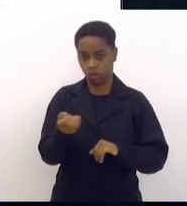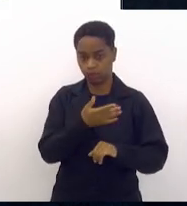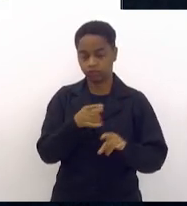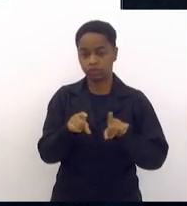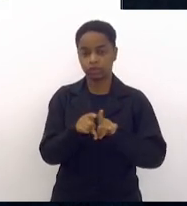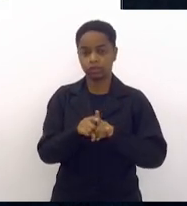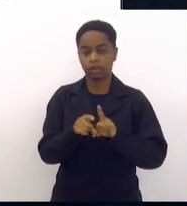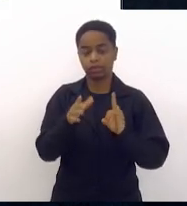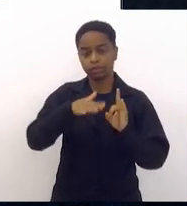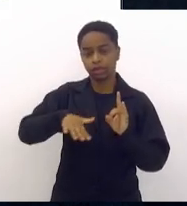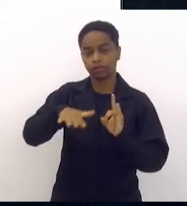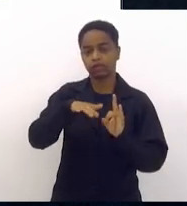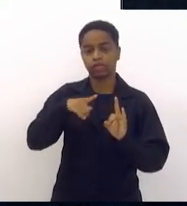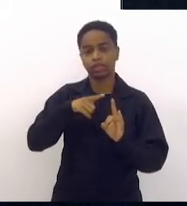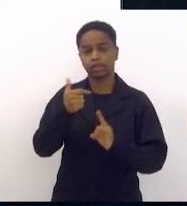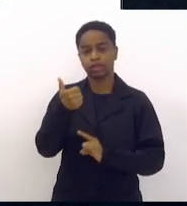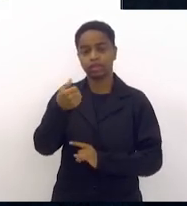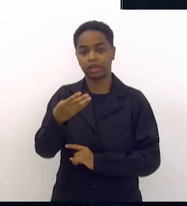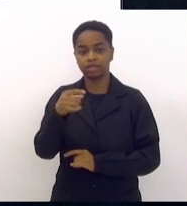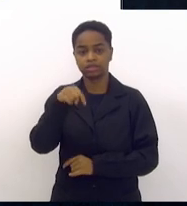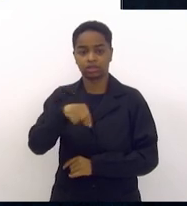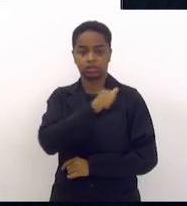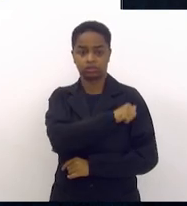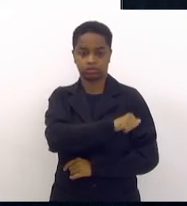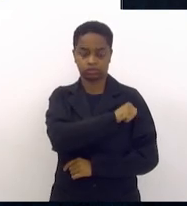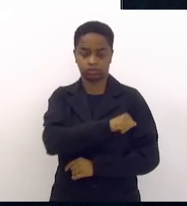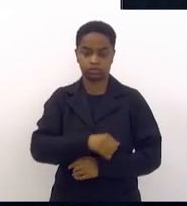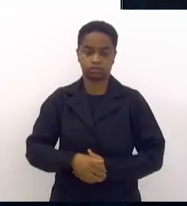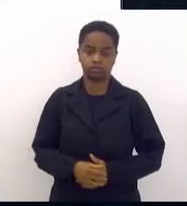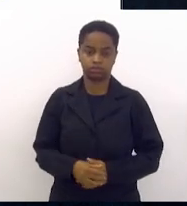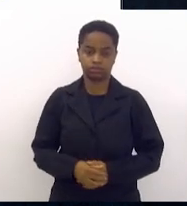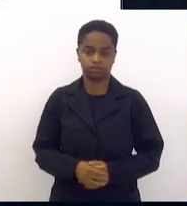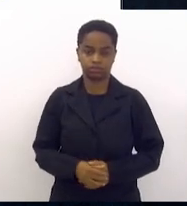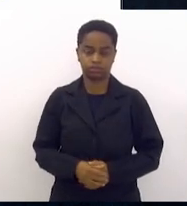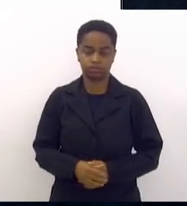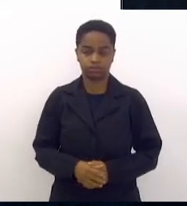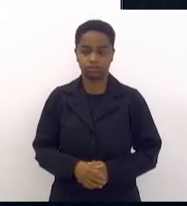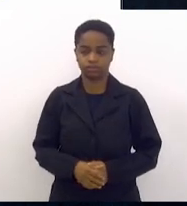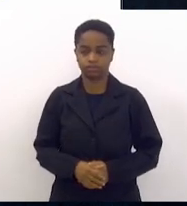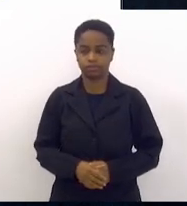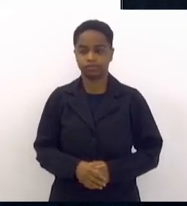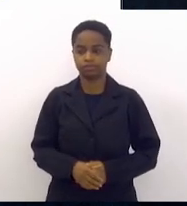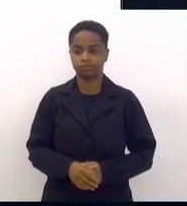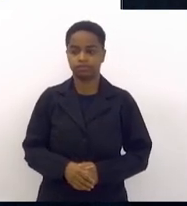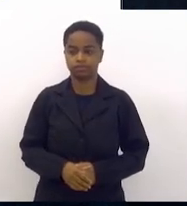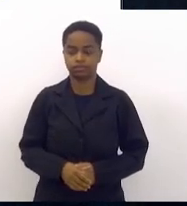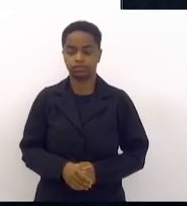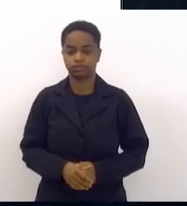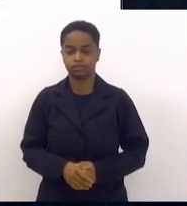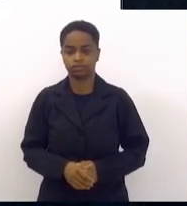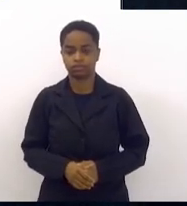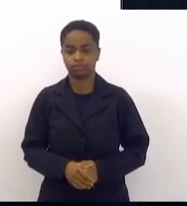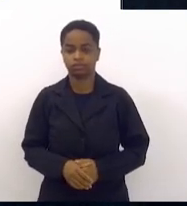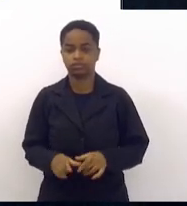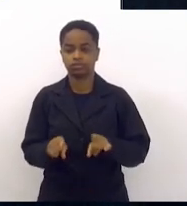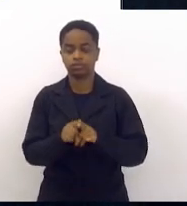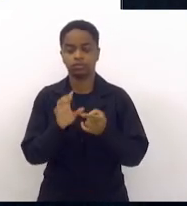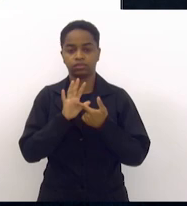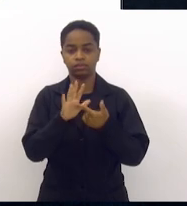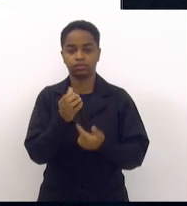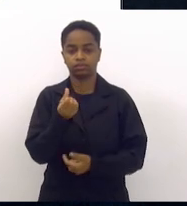dessas 19 13 aqui no estado do Rio de Janeiro e tá colocado lá que